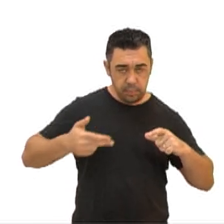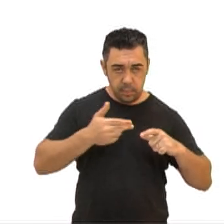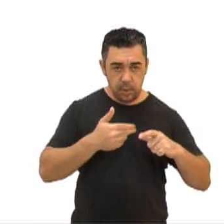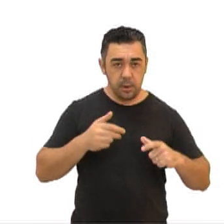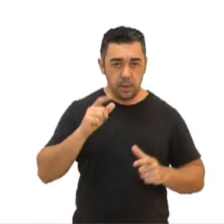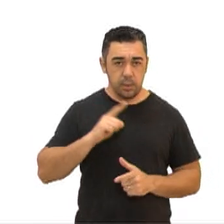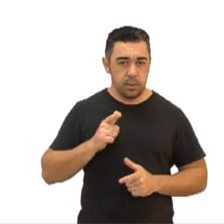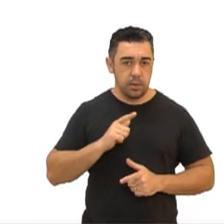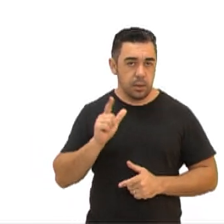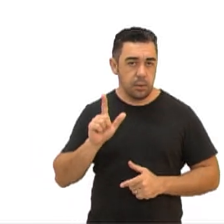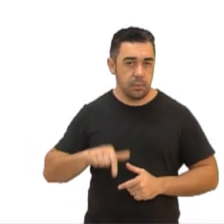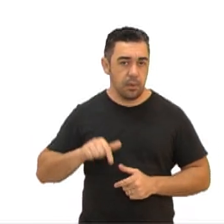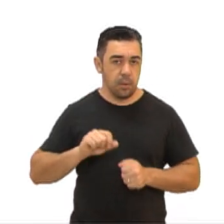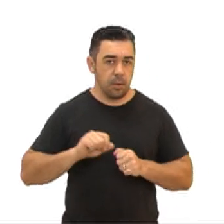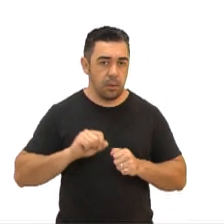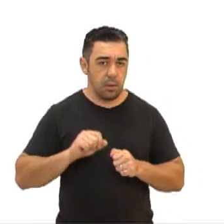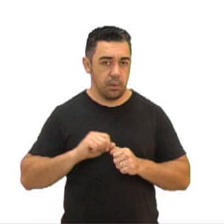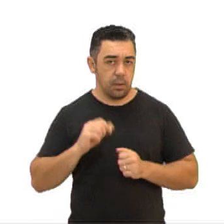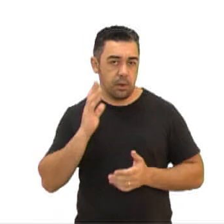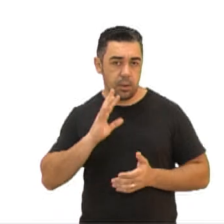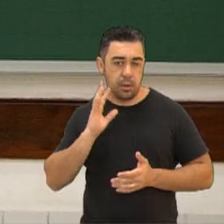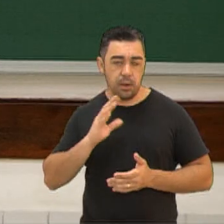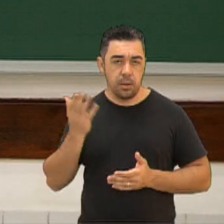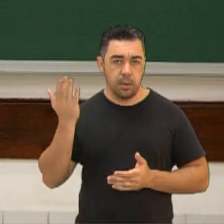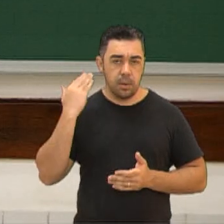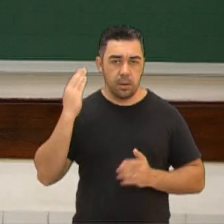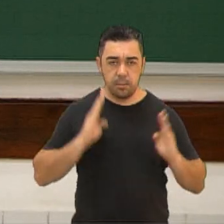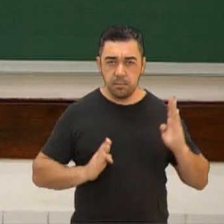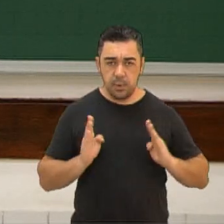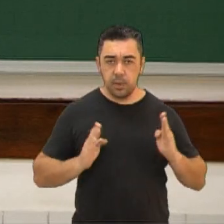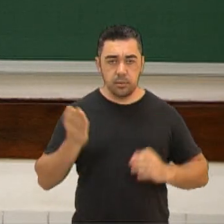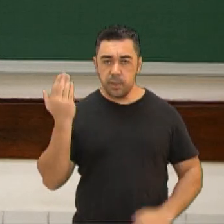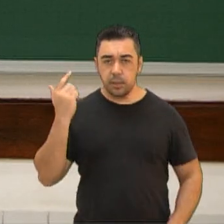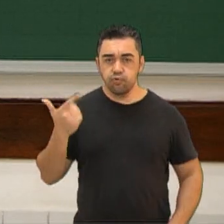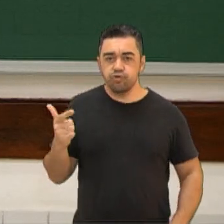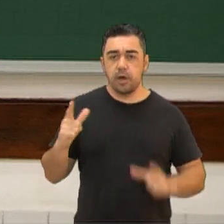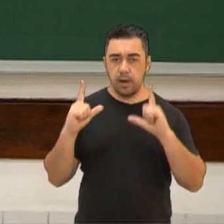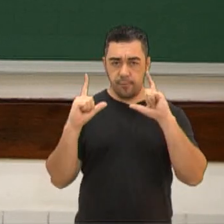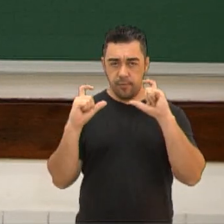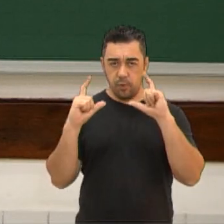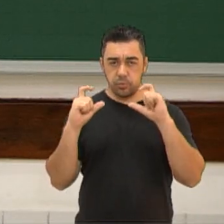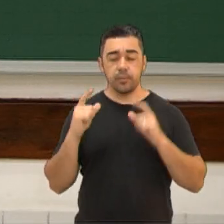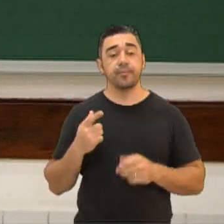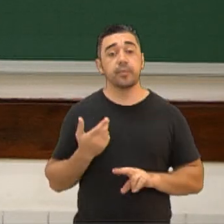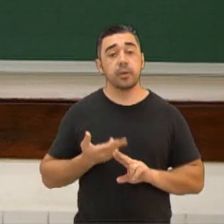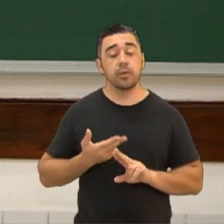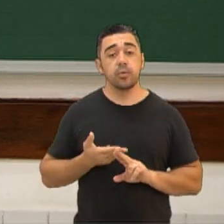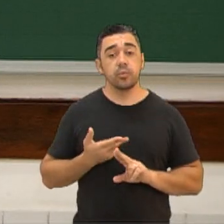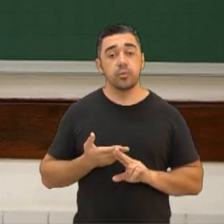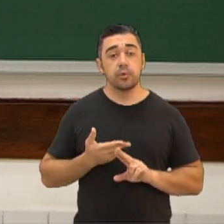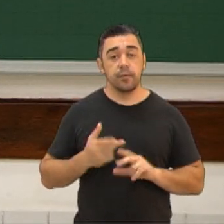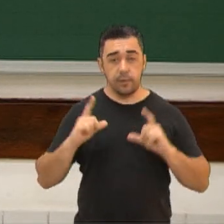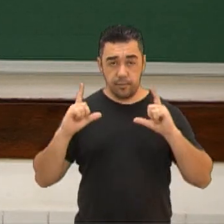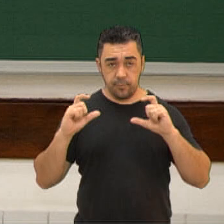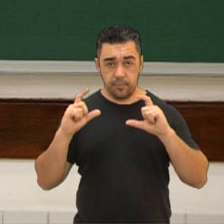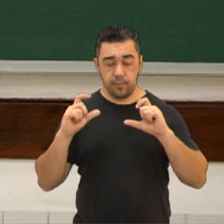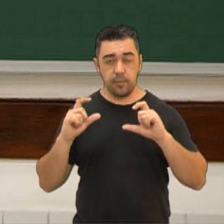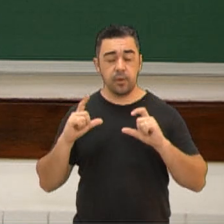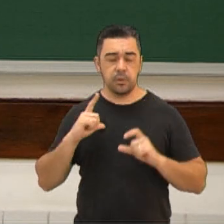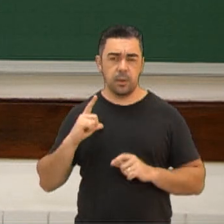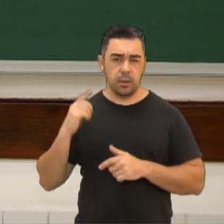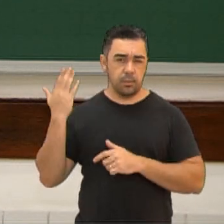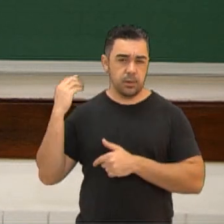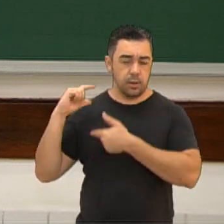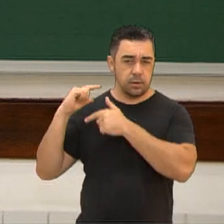bem bacana aqui. Na época que não tinha câmera digital, ele usava a câmera fotográfica